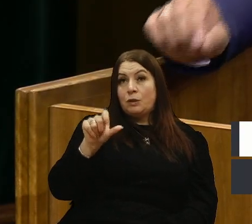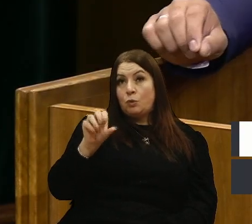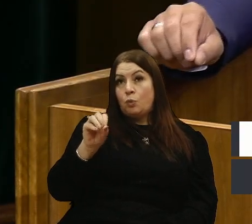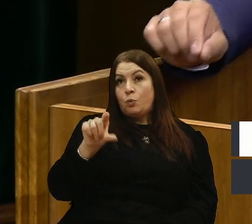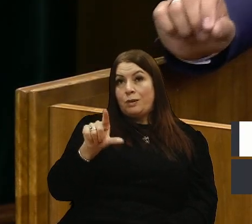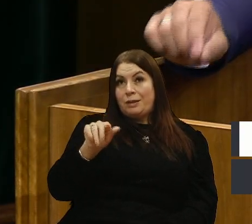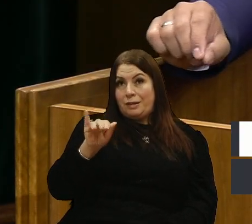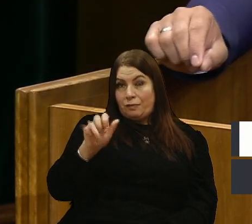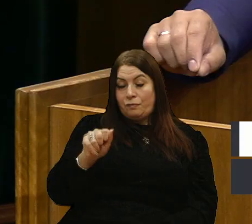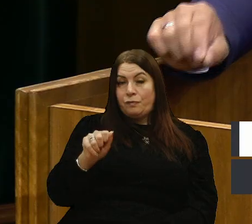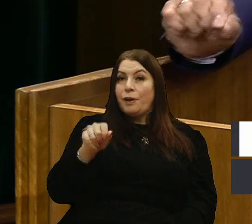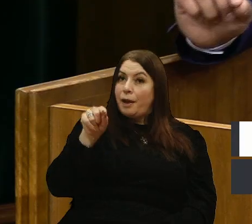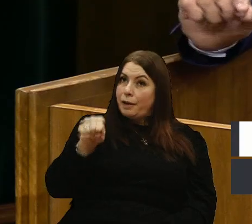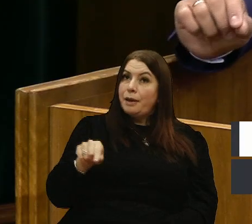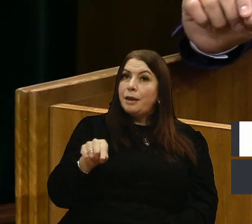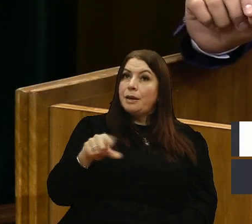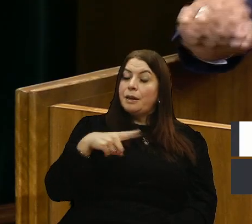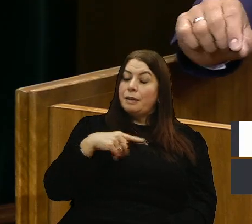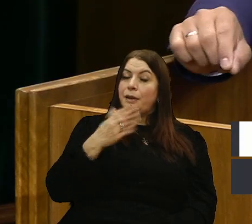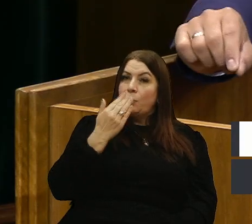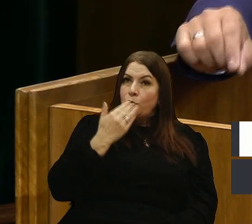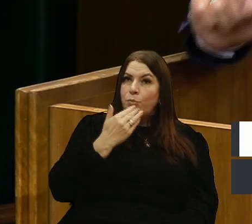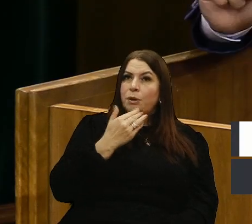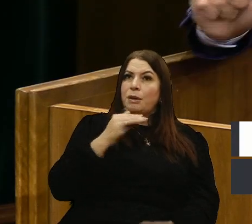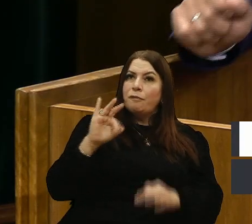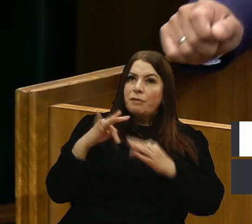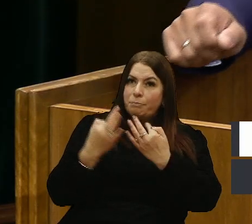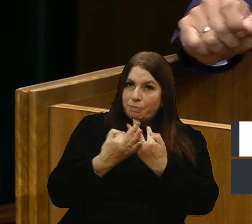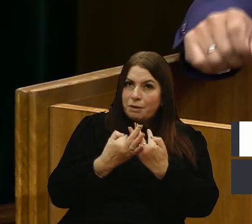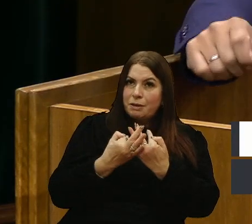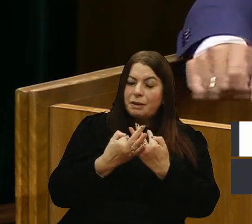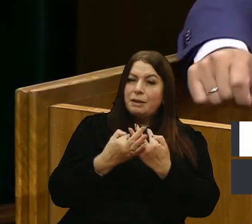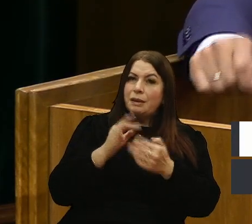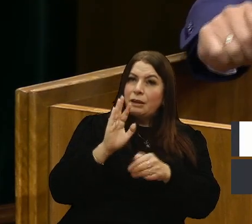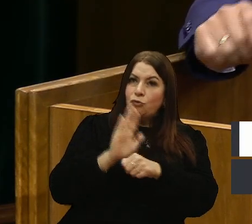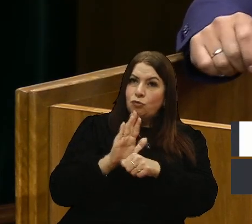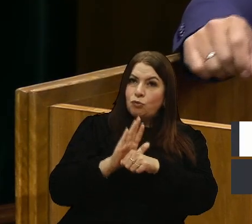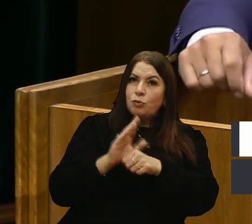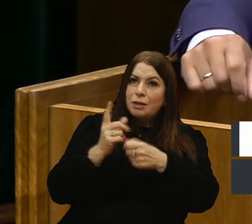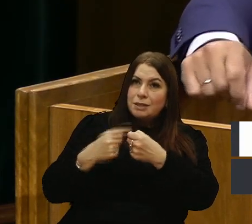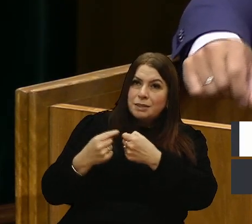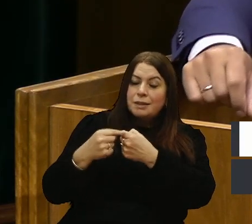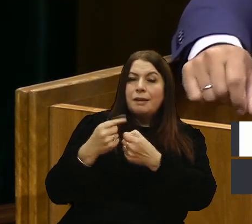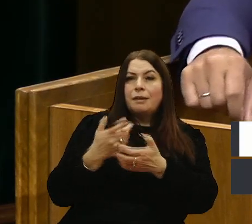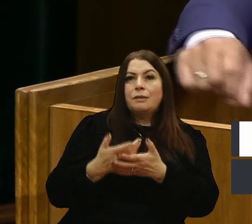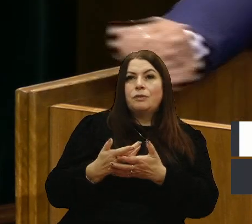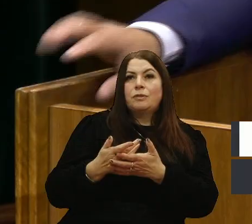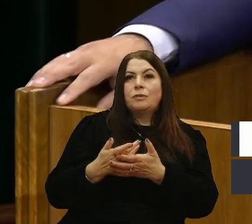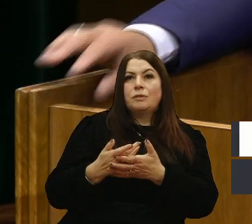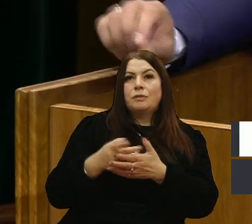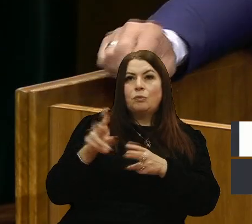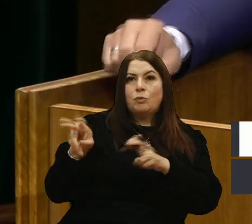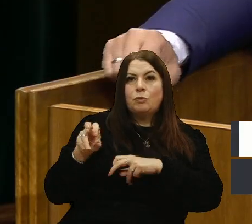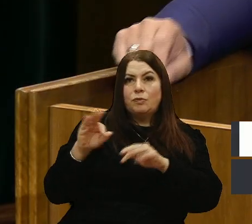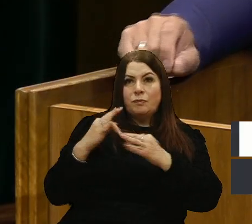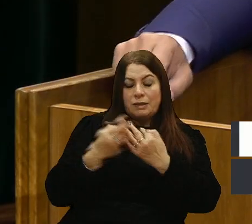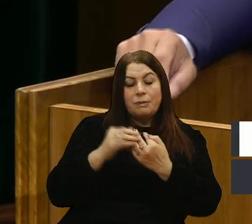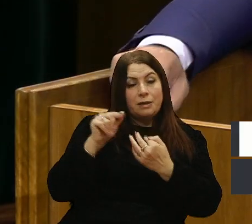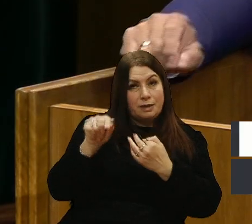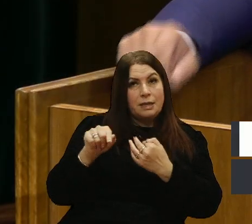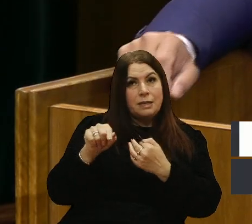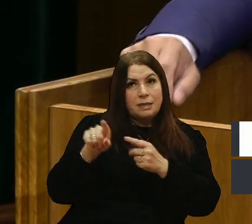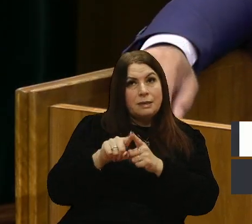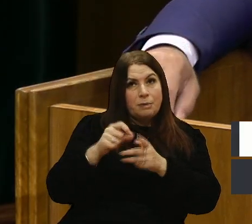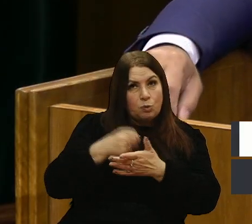produtor que gera o alimento familiar, que sustenta a cidade com a agricultura familiar. Esse sim nós